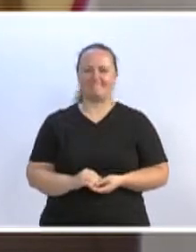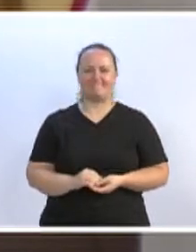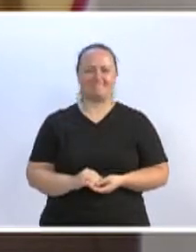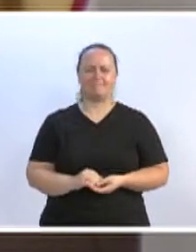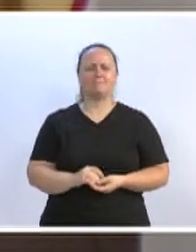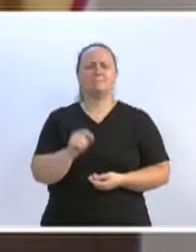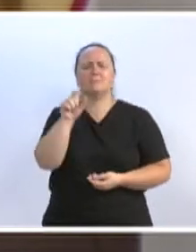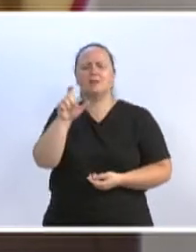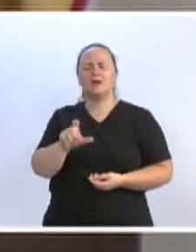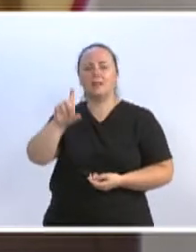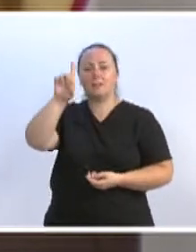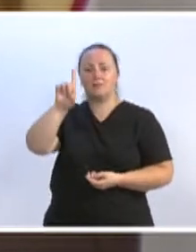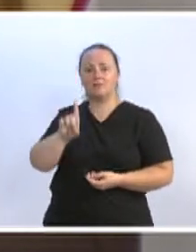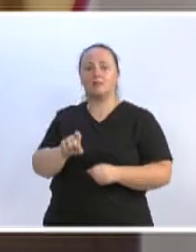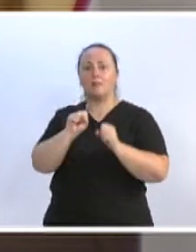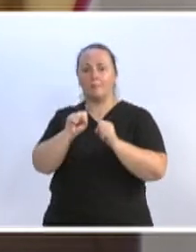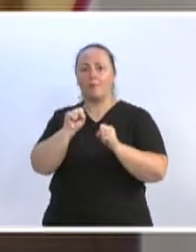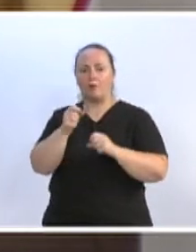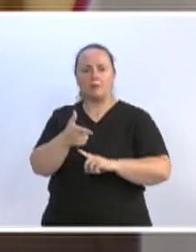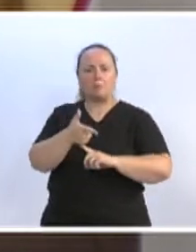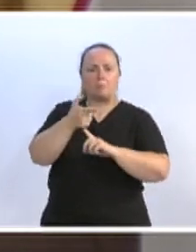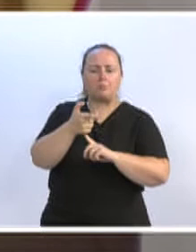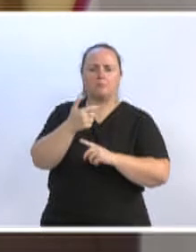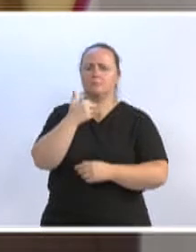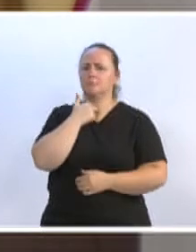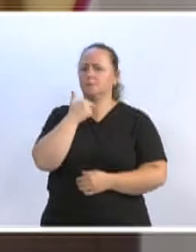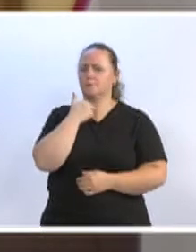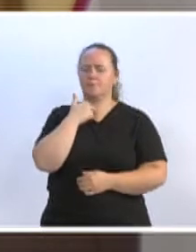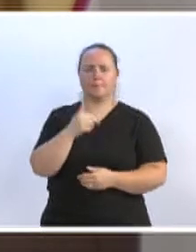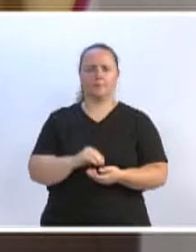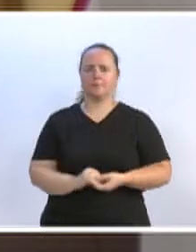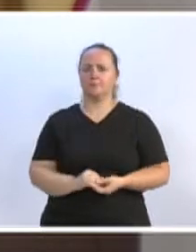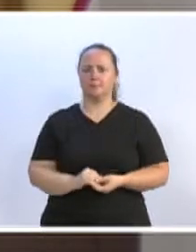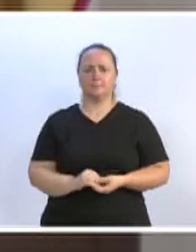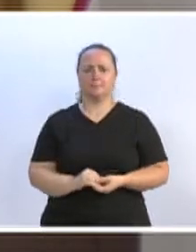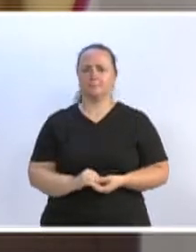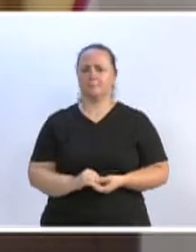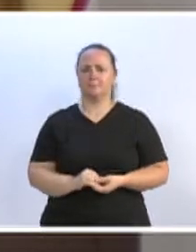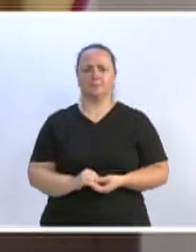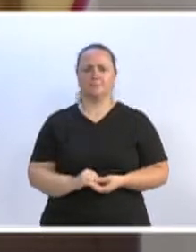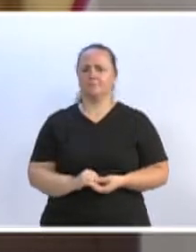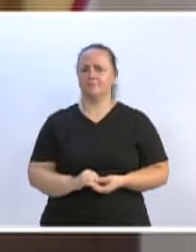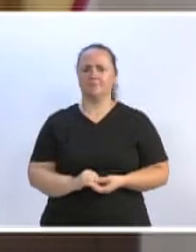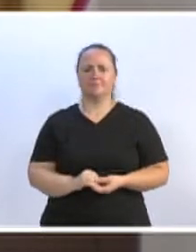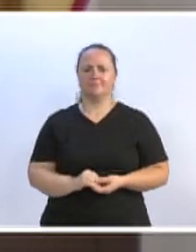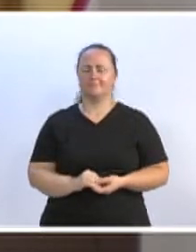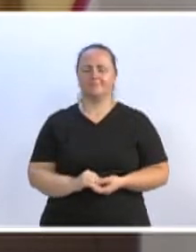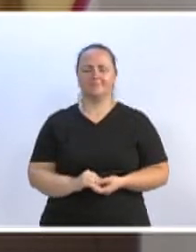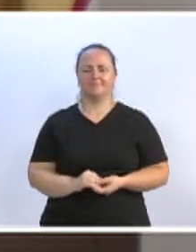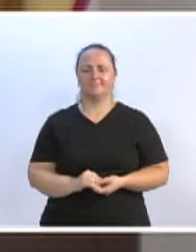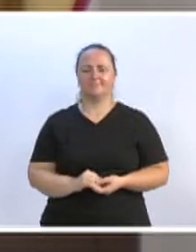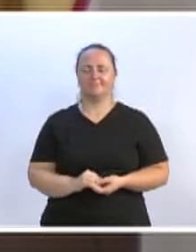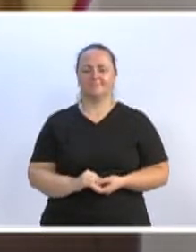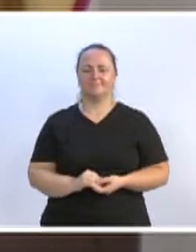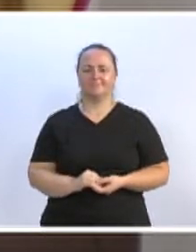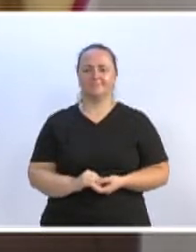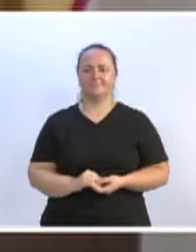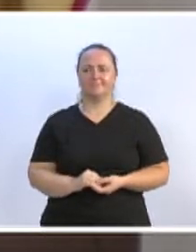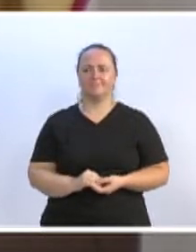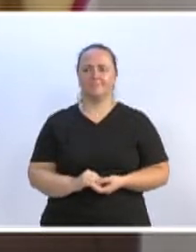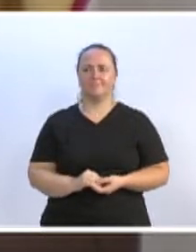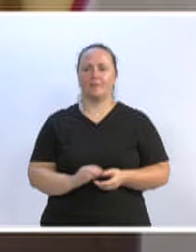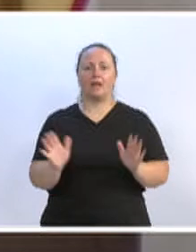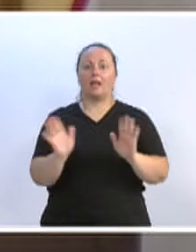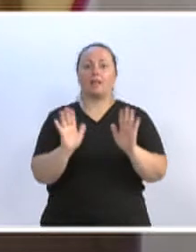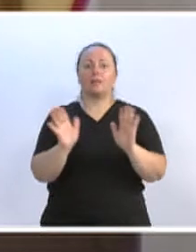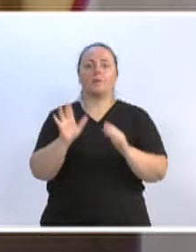Não cometerás homicídio. É único. E não se trata que Deus